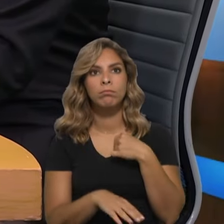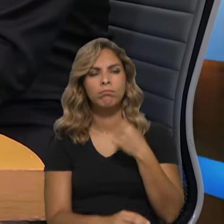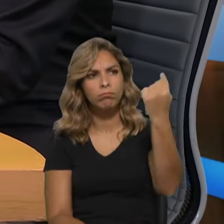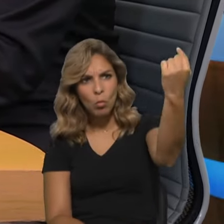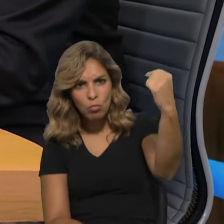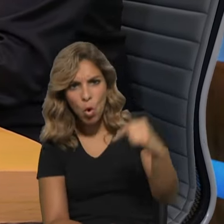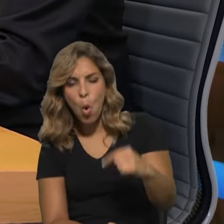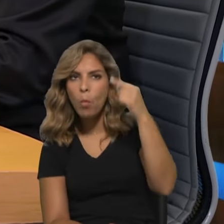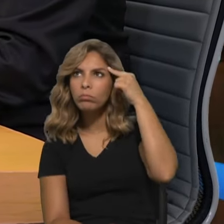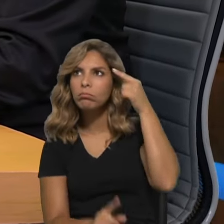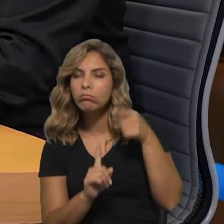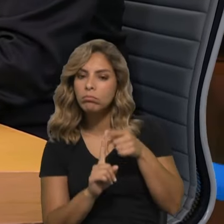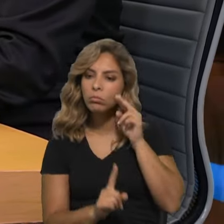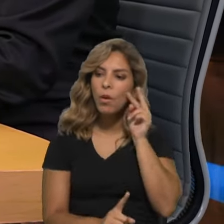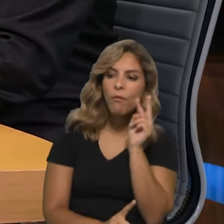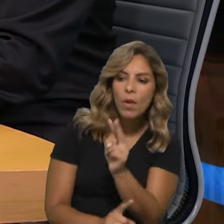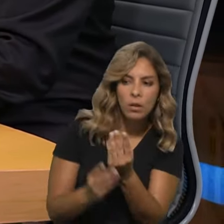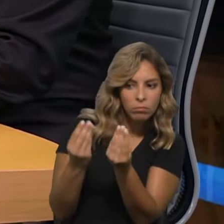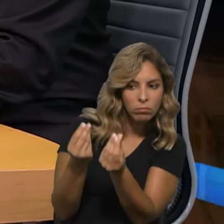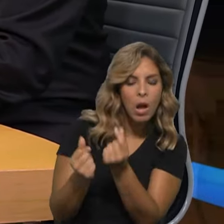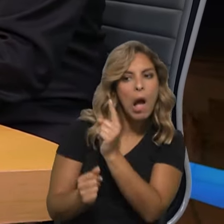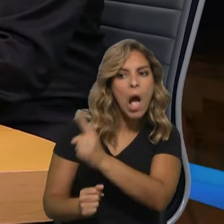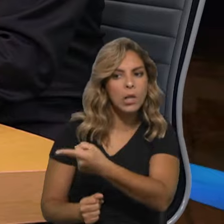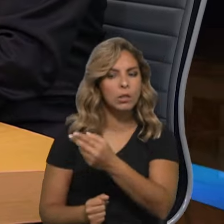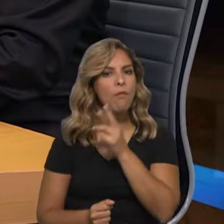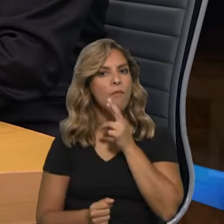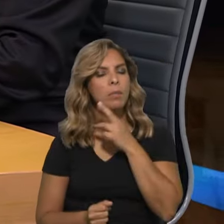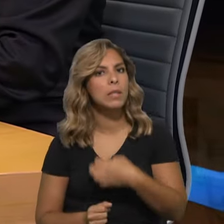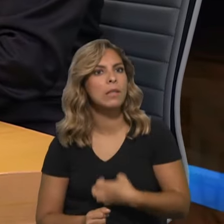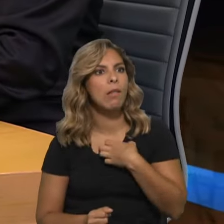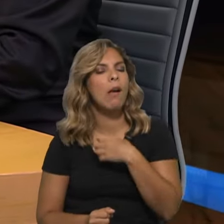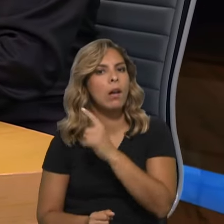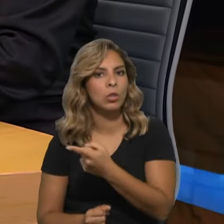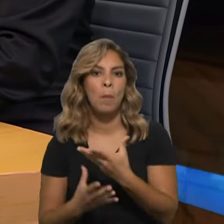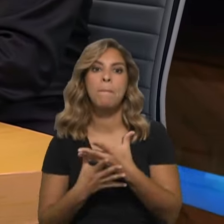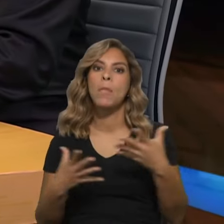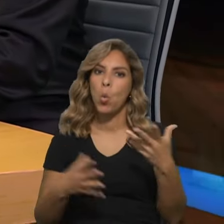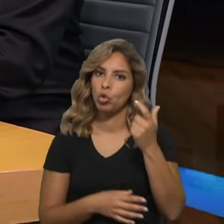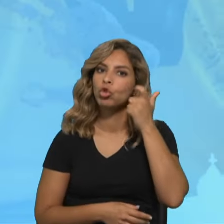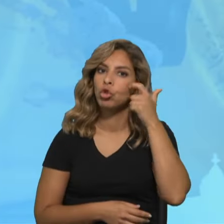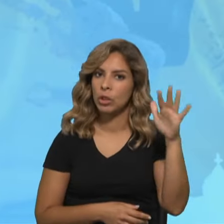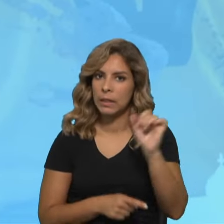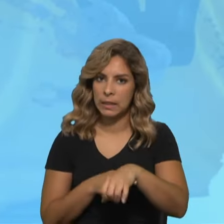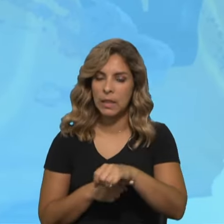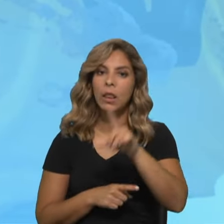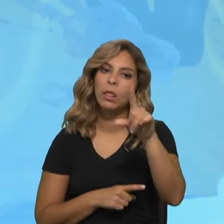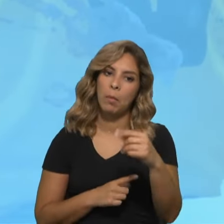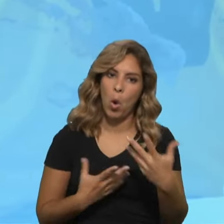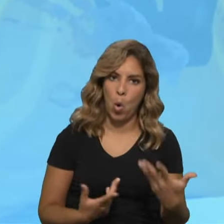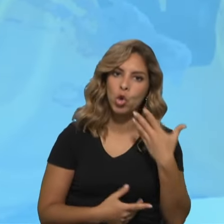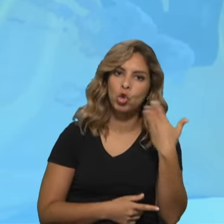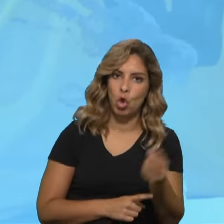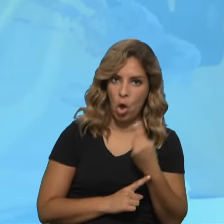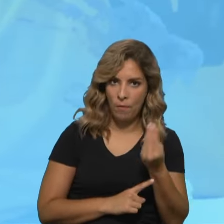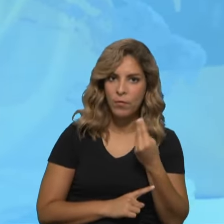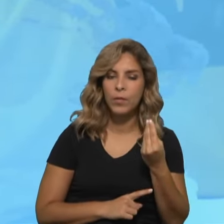vêm sentir o que é Fátima e o que é a mensagem de Fátima. Muitos estrangeiros. Depois os jovens. Não podemos